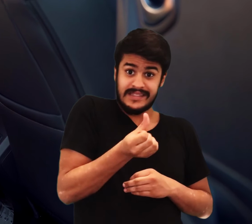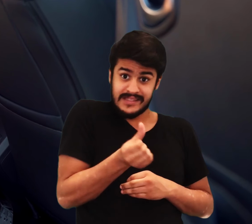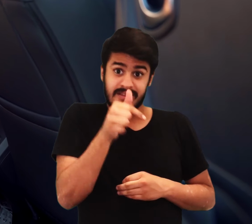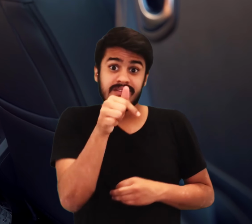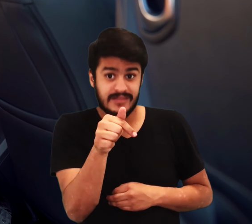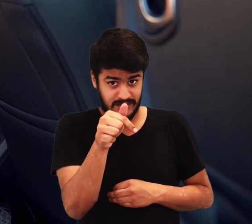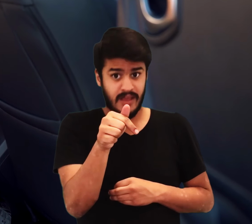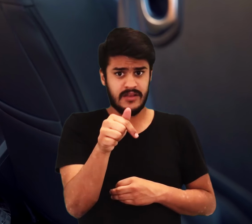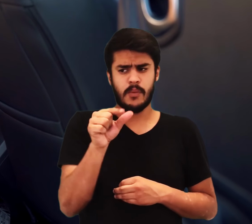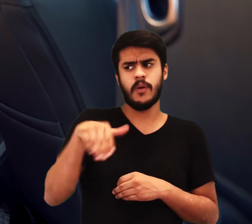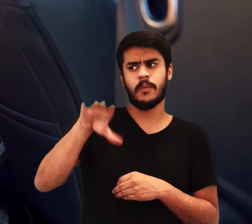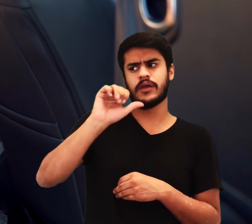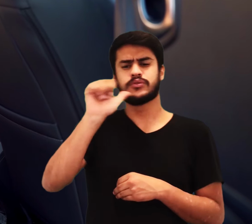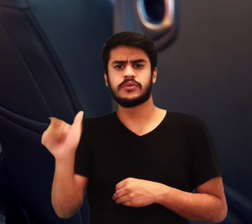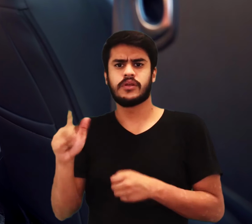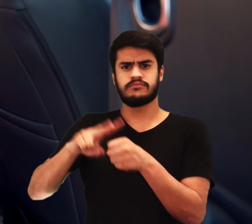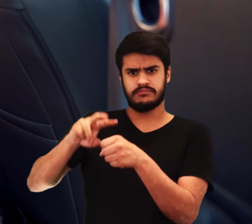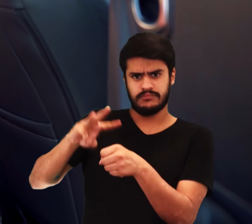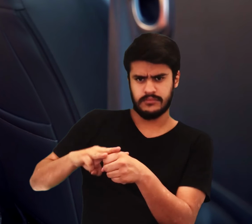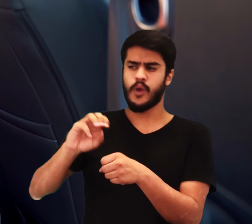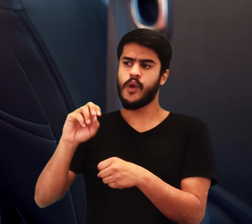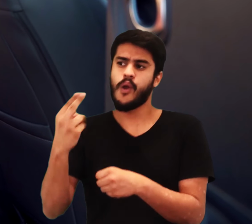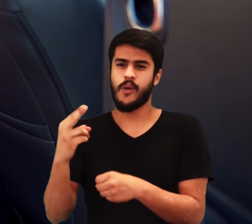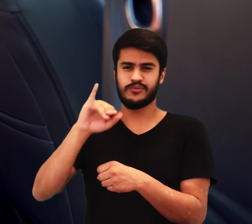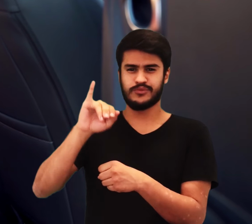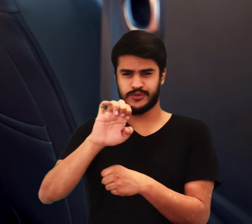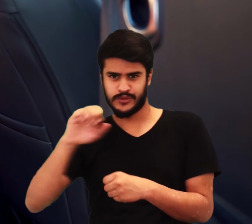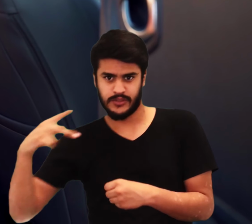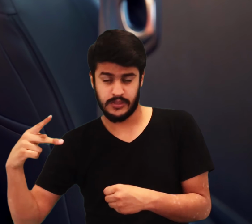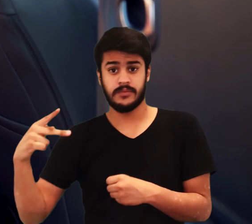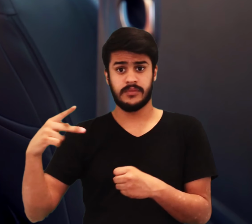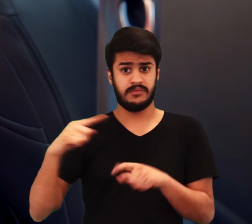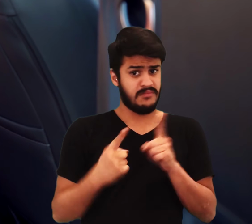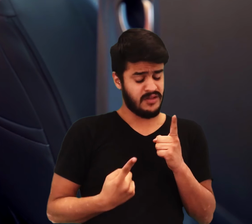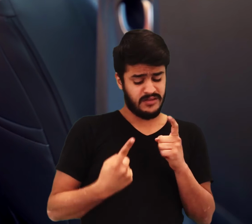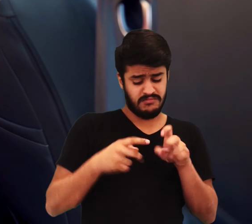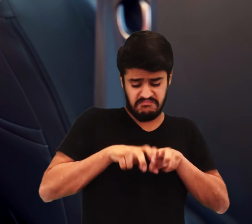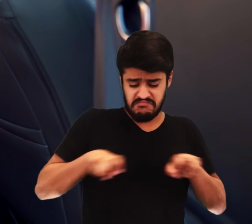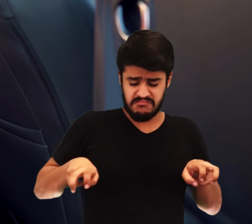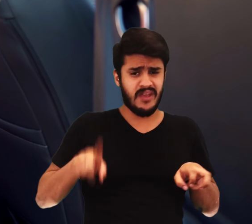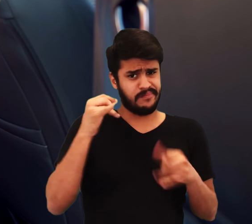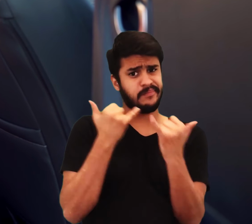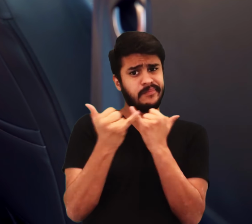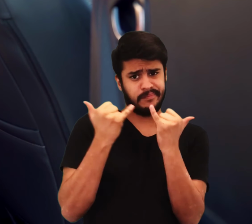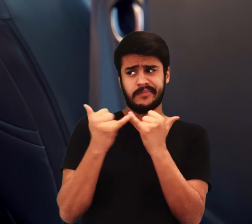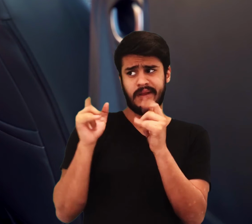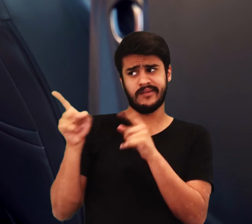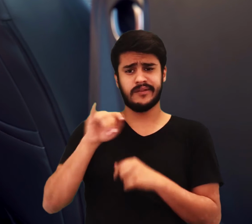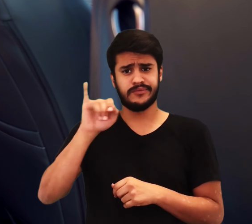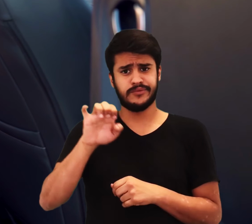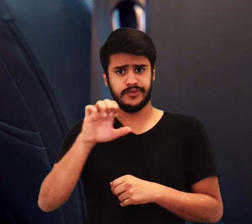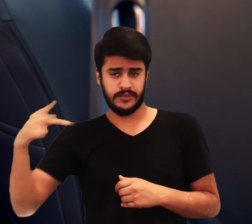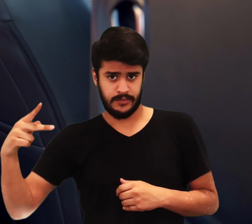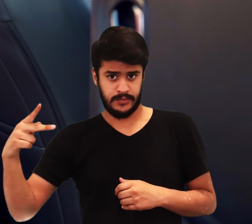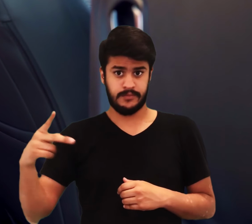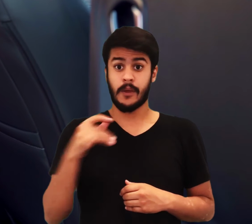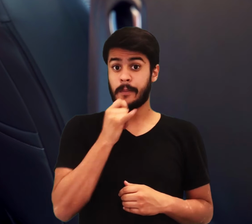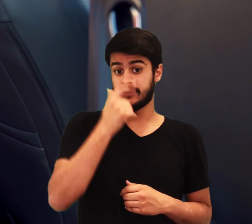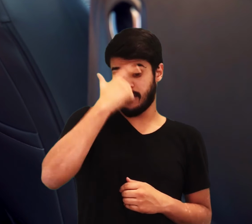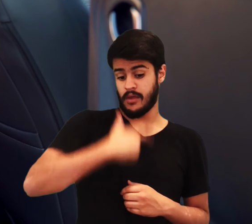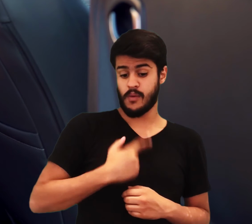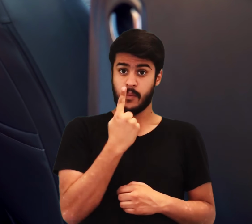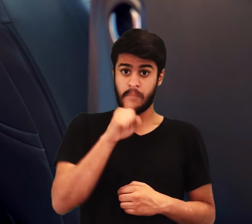T-Cross, por exemplo, e 10 a mais do que o Renegade. Mas o espaço interno aqui não é nada diferente do Renegade. Então, por exemplo, eu tenho 1,82, banco